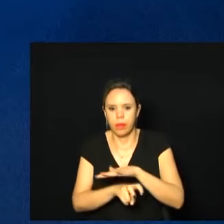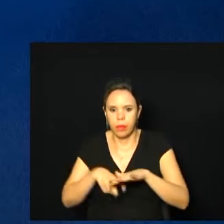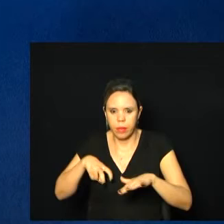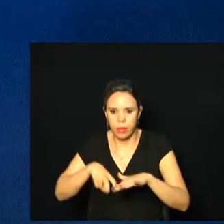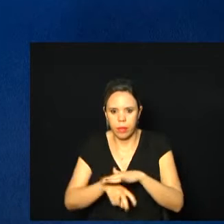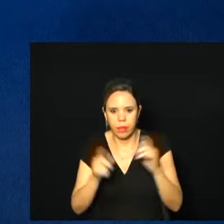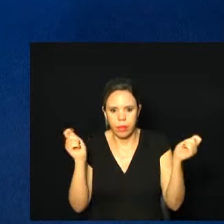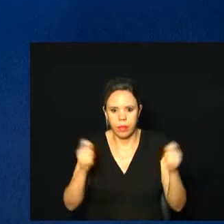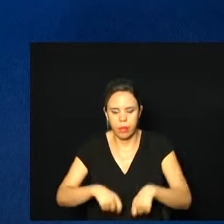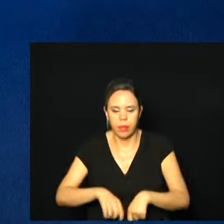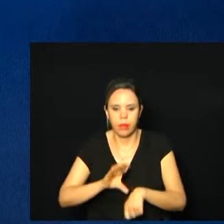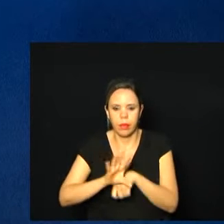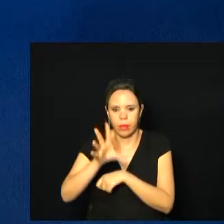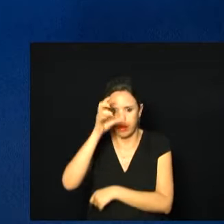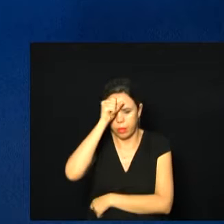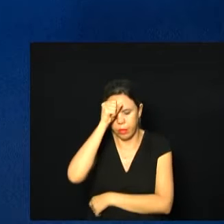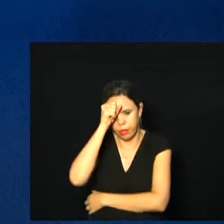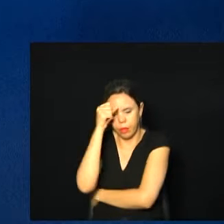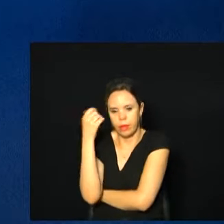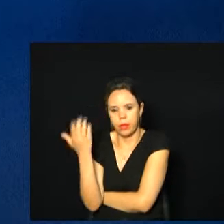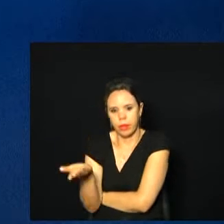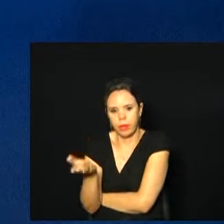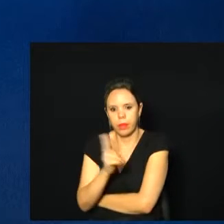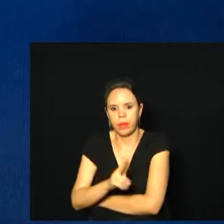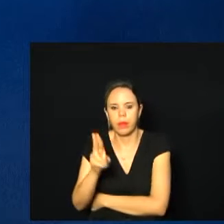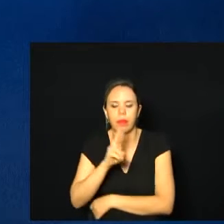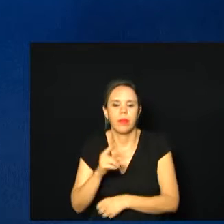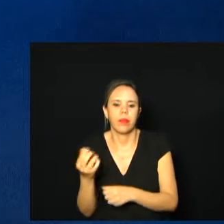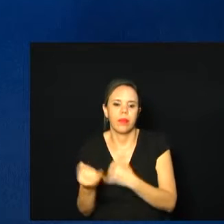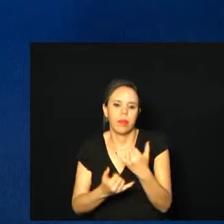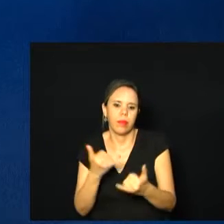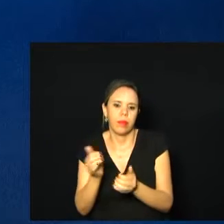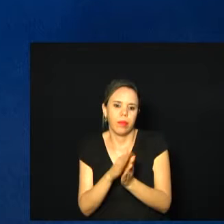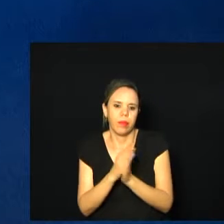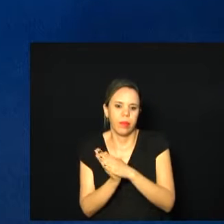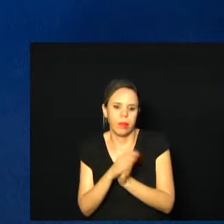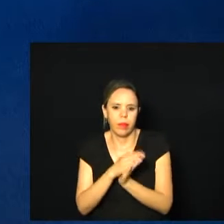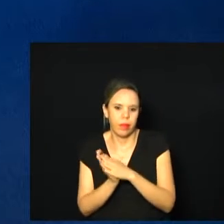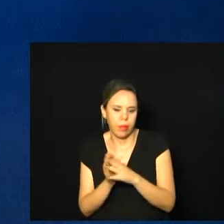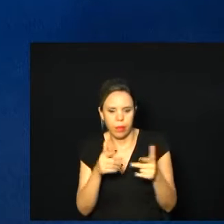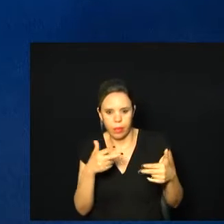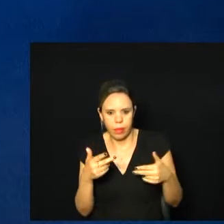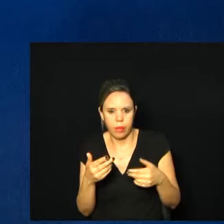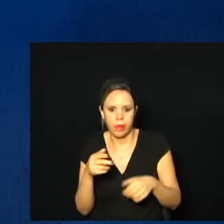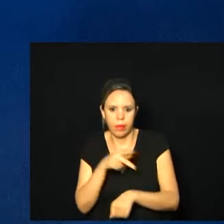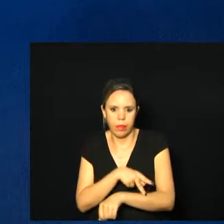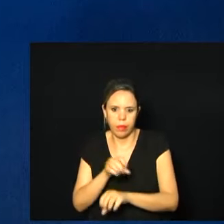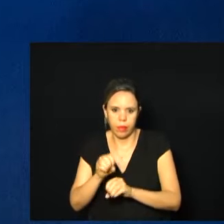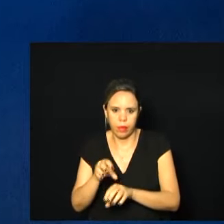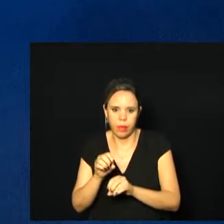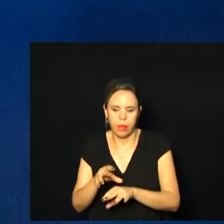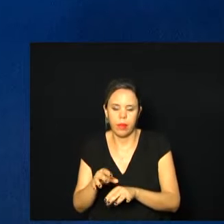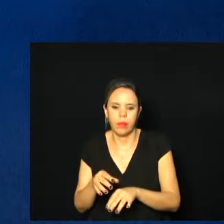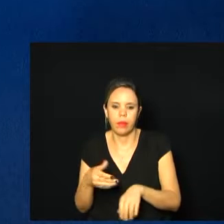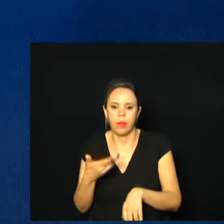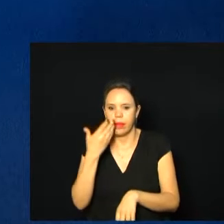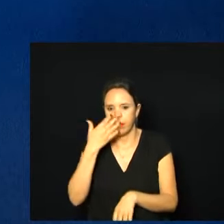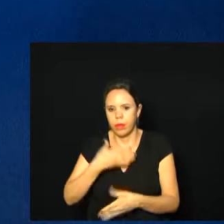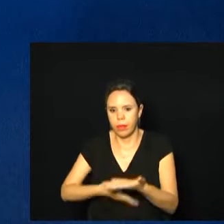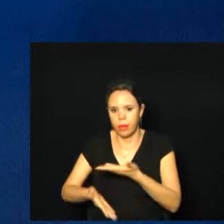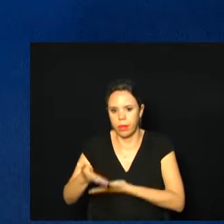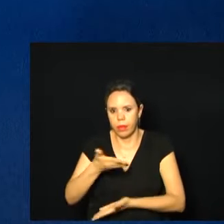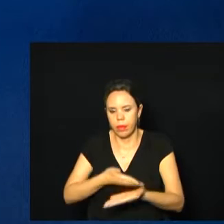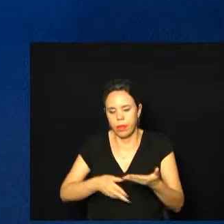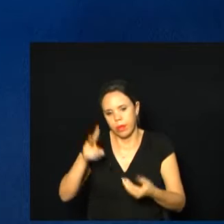fossem capacitados a usar os fantoches como instrumento pedagógico, envolvendo as crianças